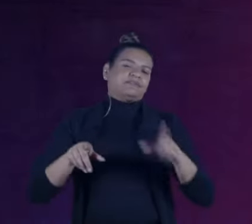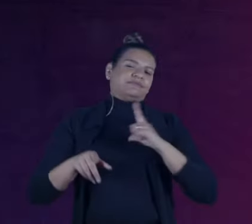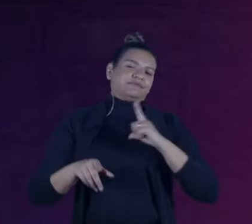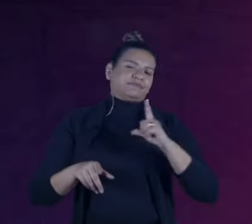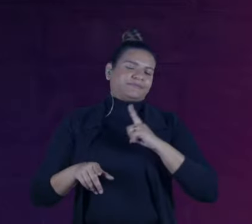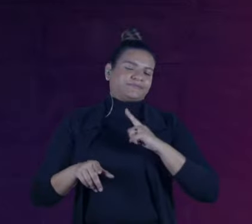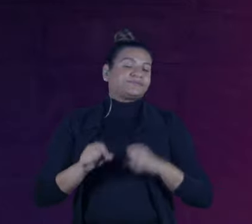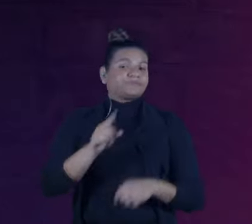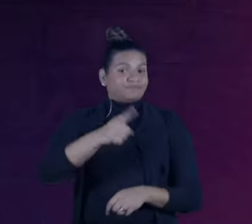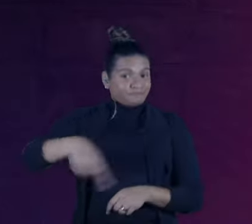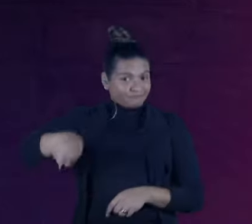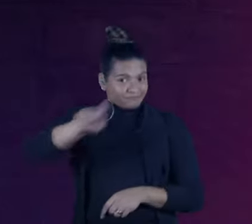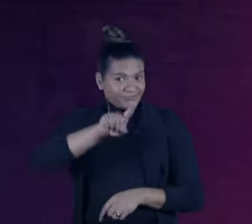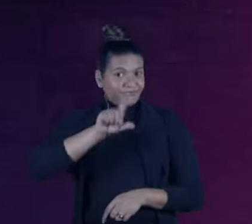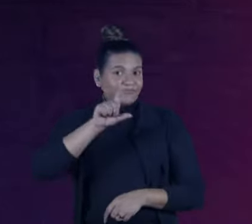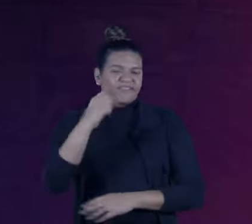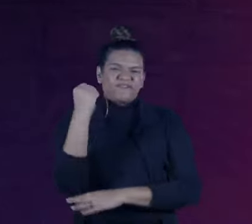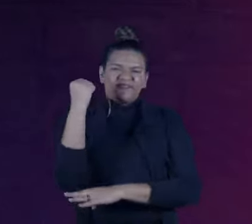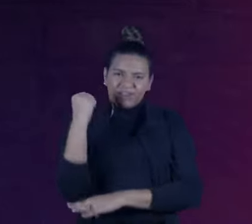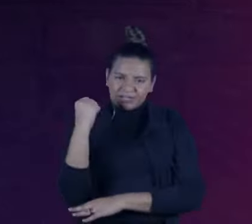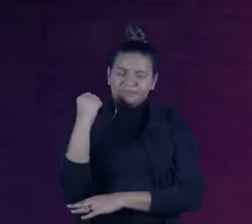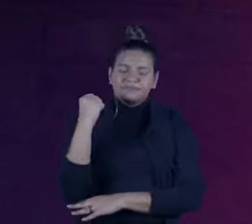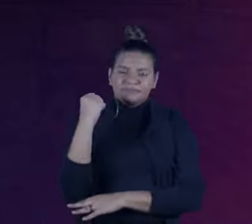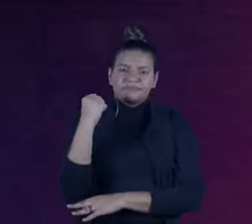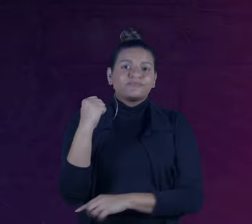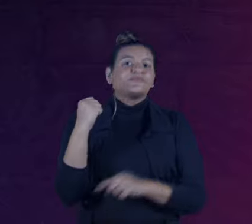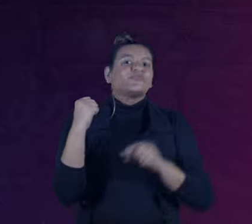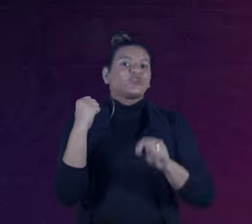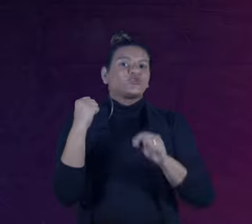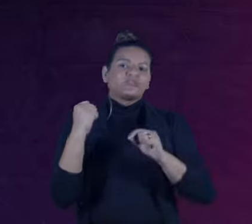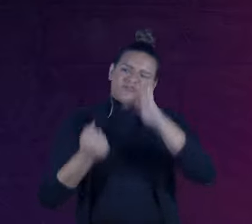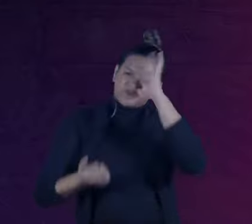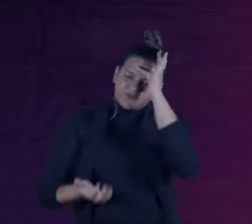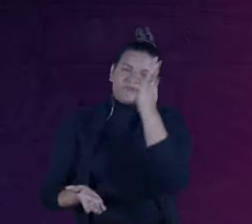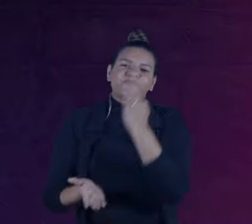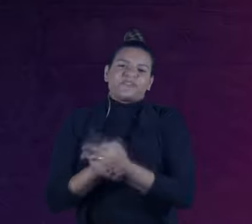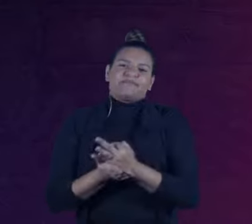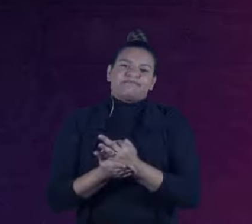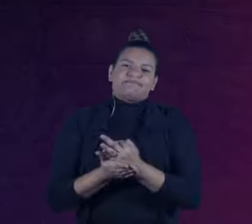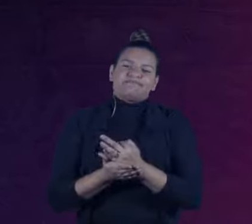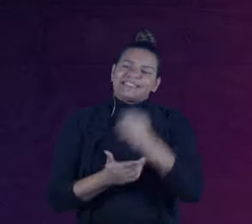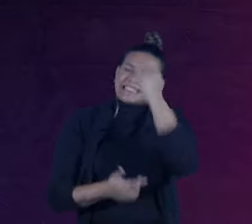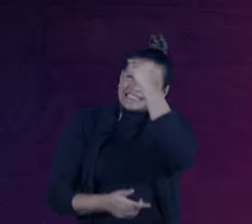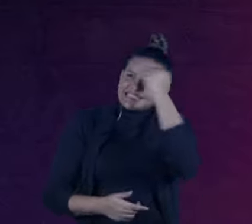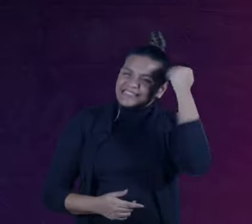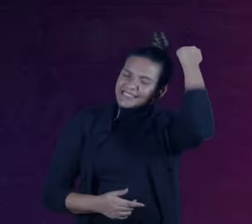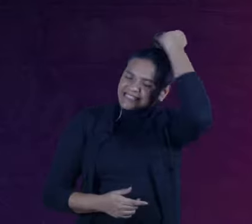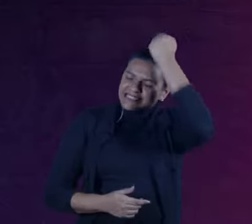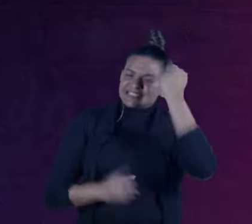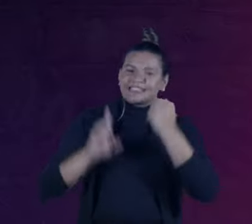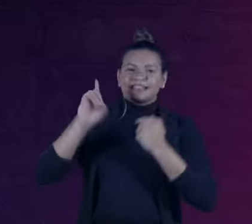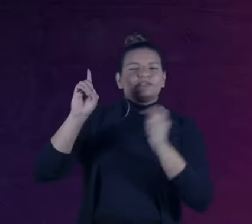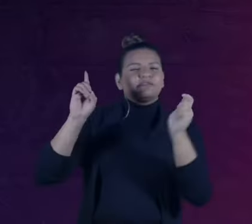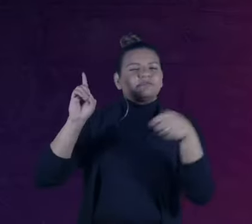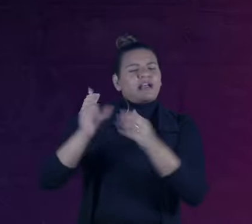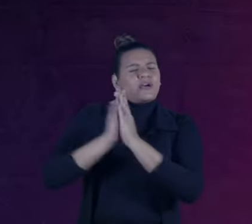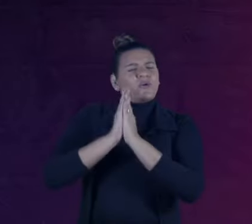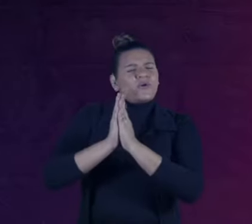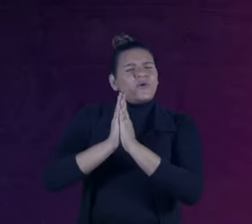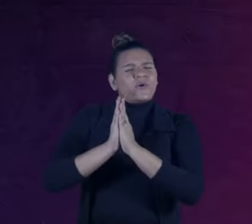edificando-vos, repita comigo, edificando-vos, na vossa fé santíssima, orando no Espírito,